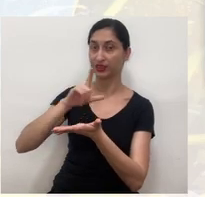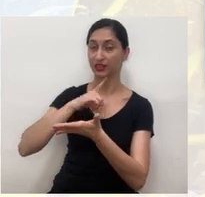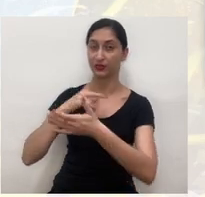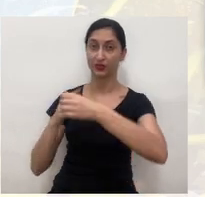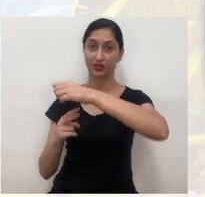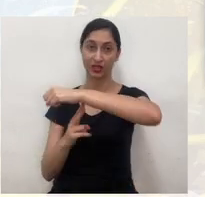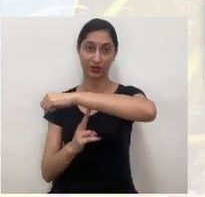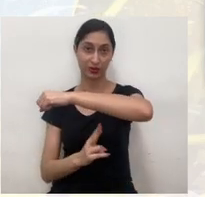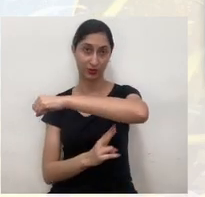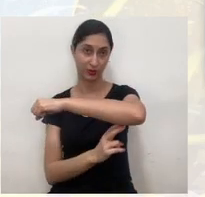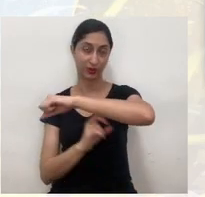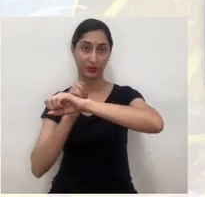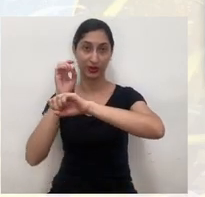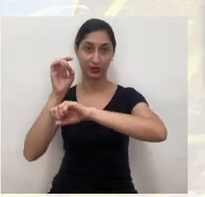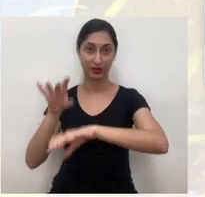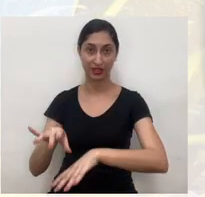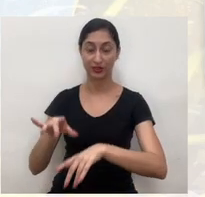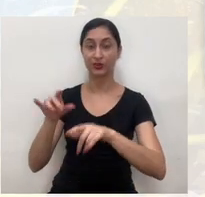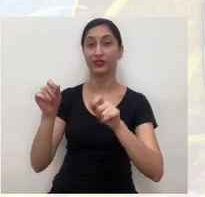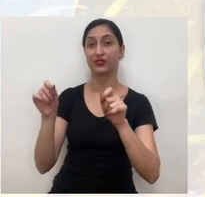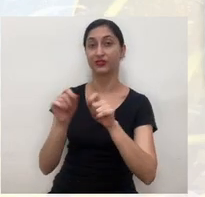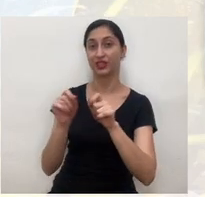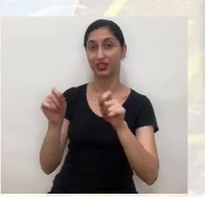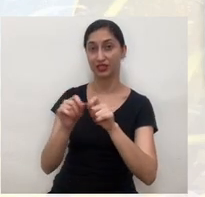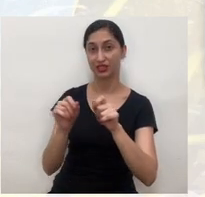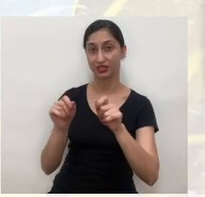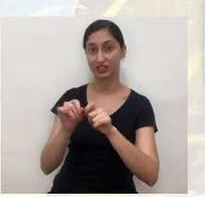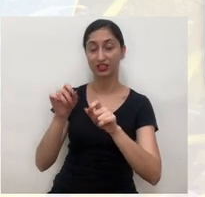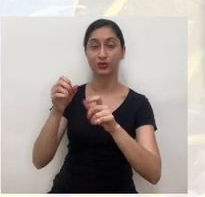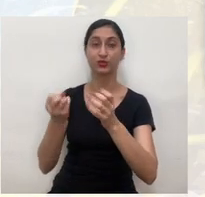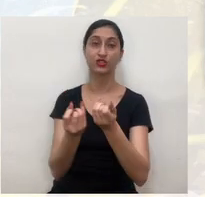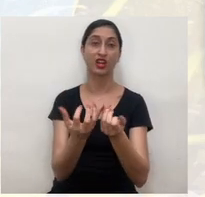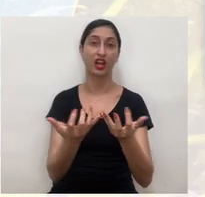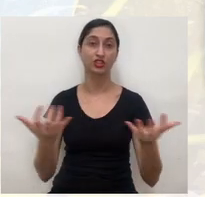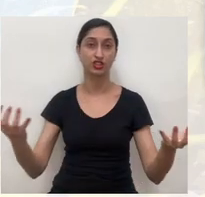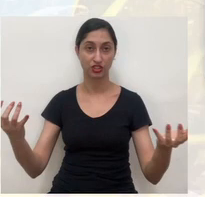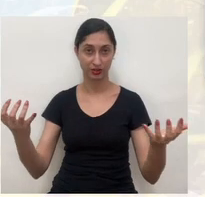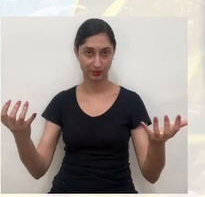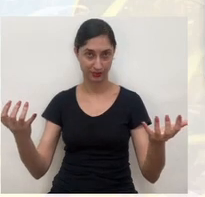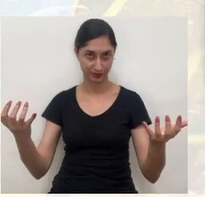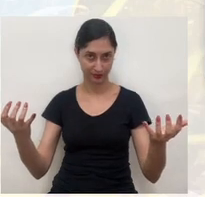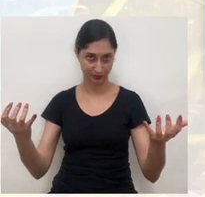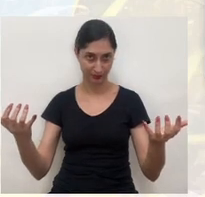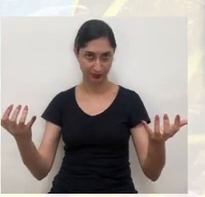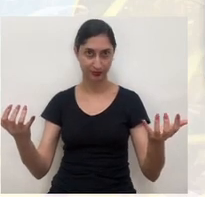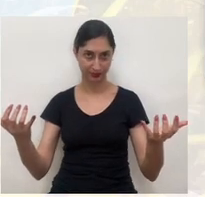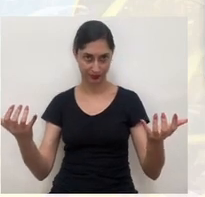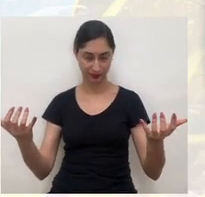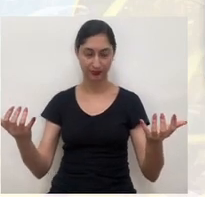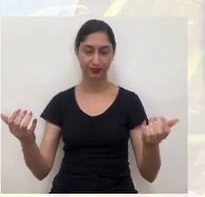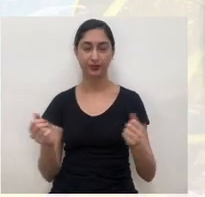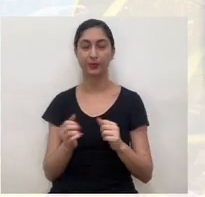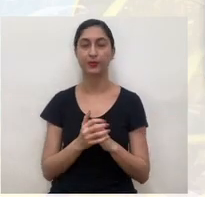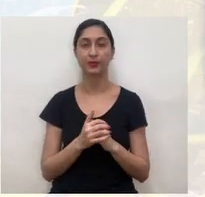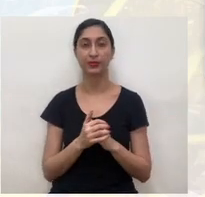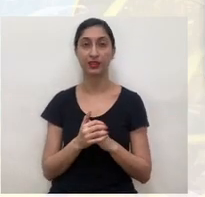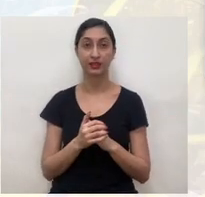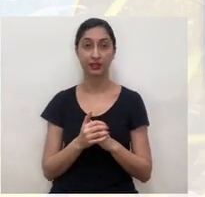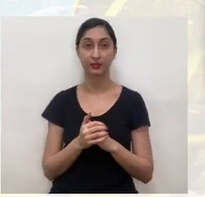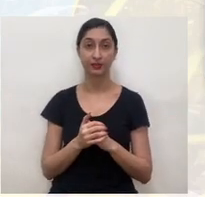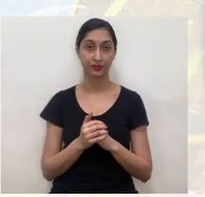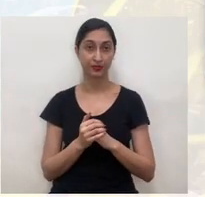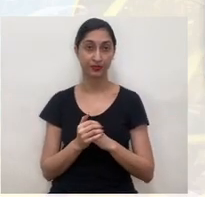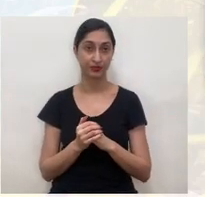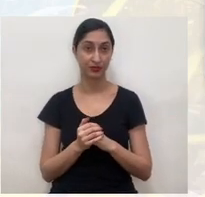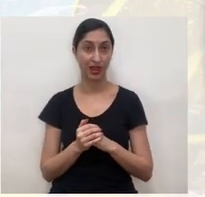e resolveram fazer um jardim suspenso ao longo de todo o viaduto. O paisagista que